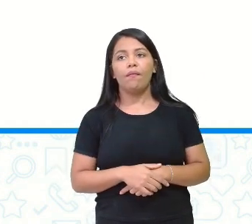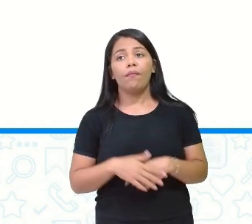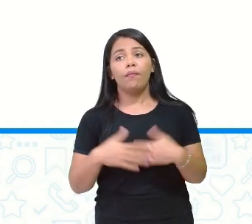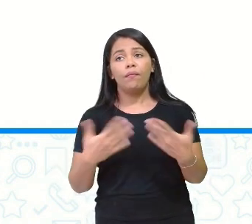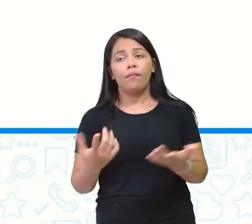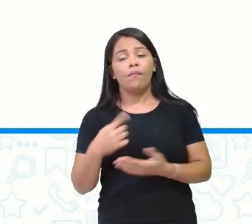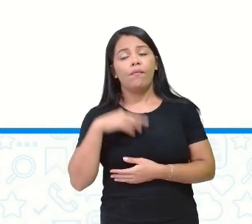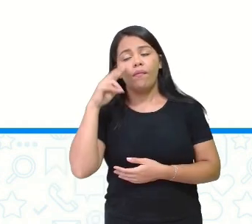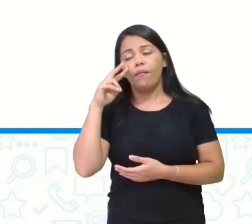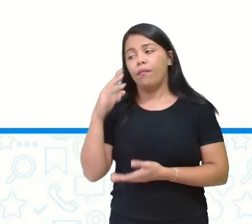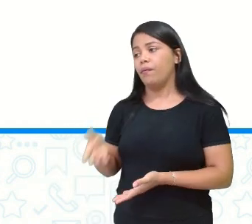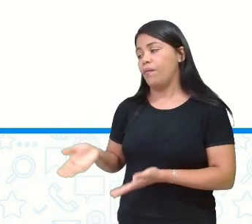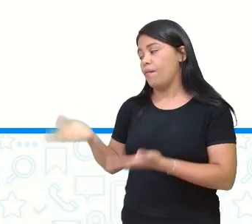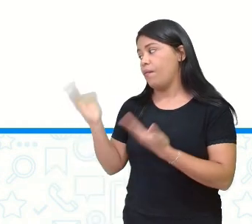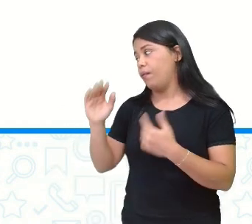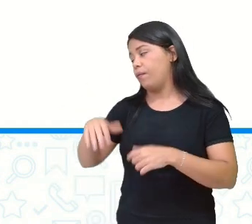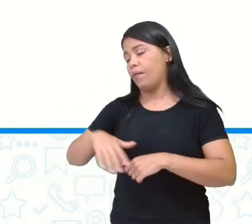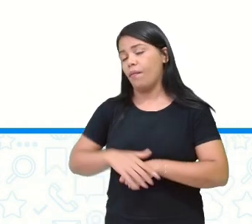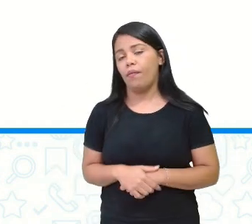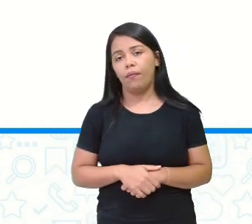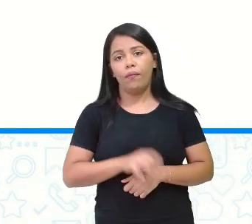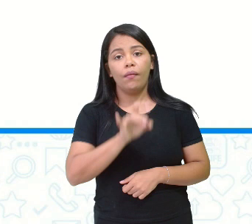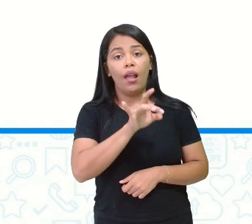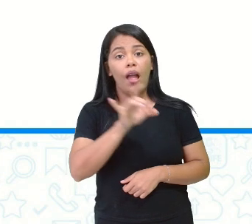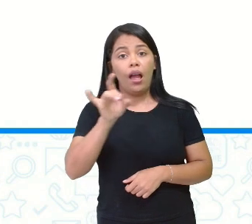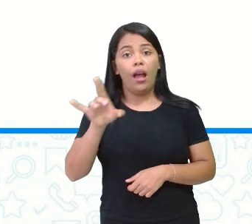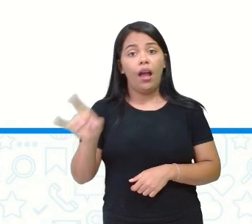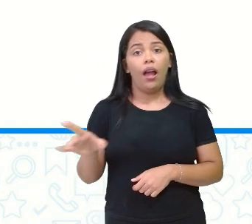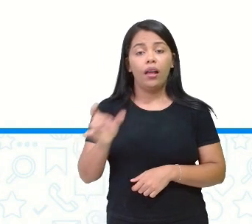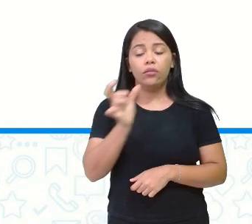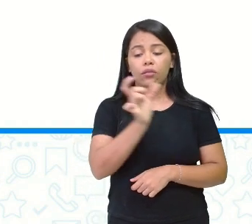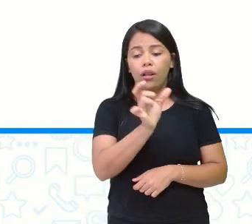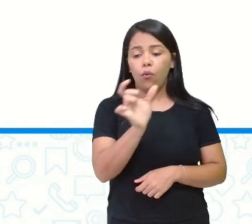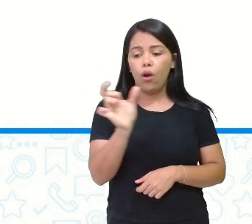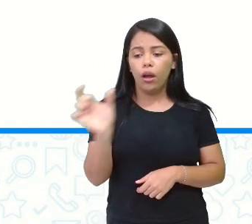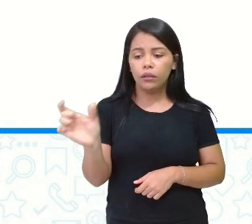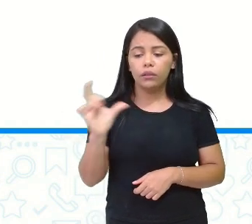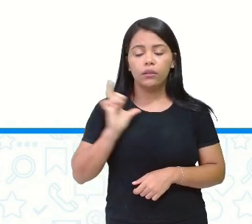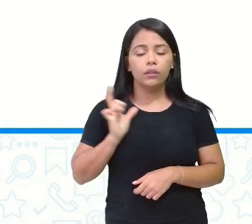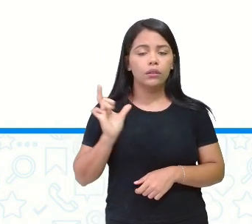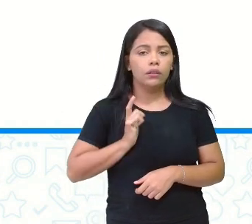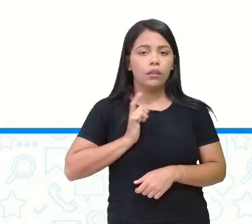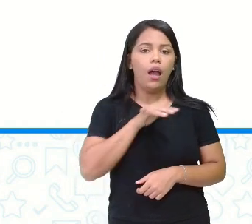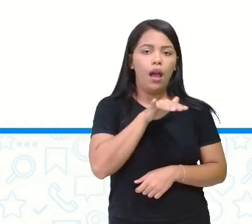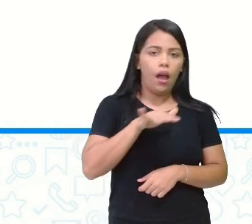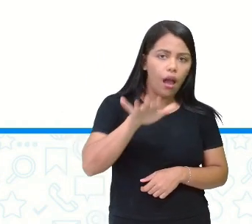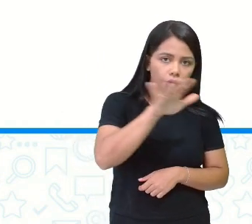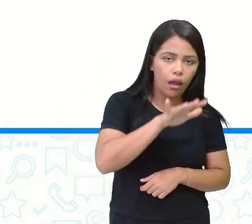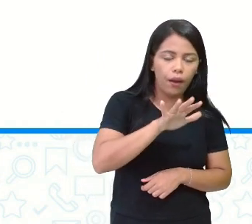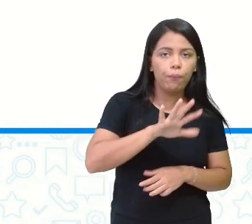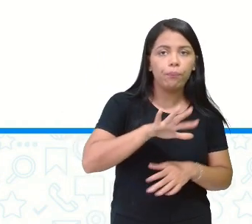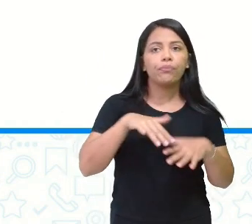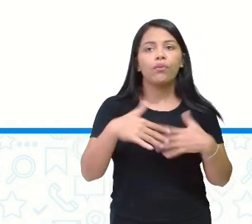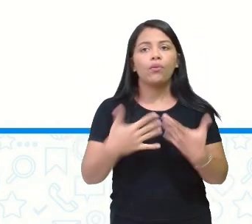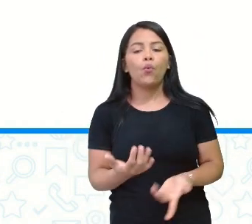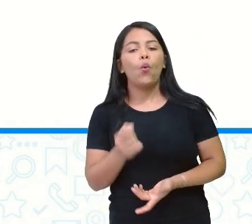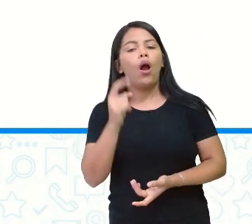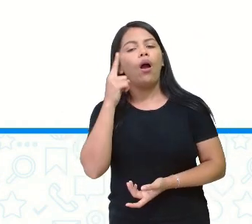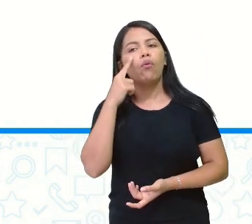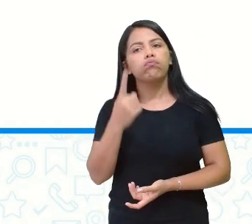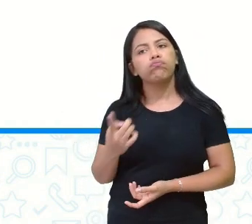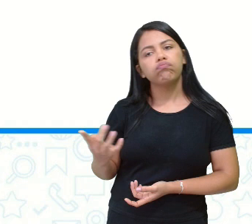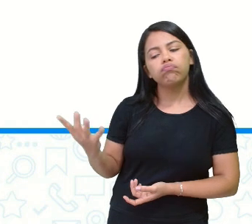Considerando cada quadradinho como unidade de área, quais figuras